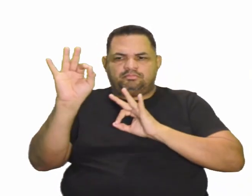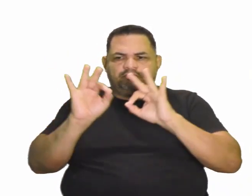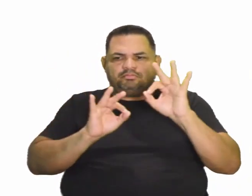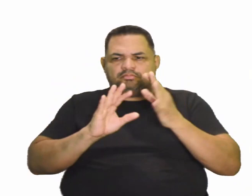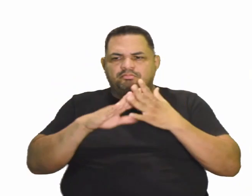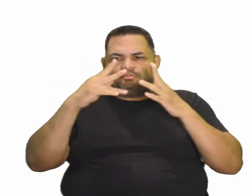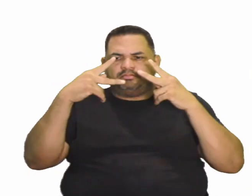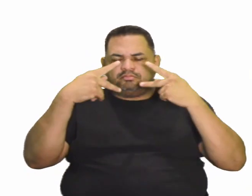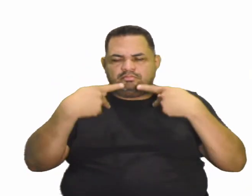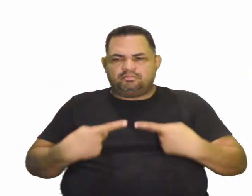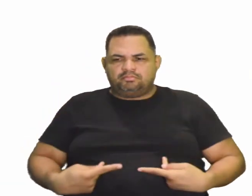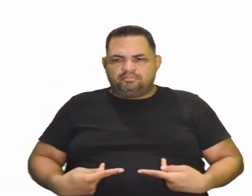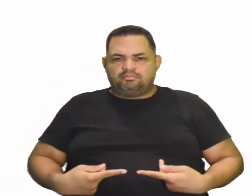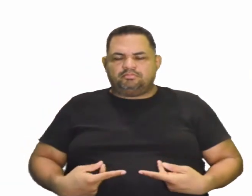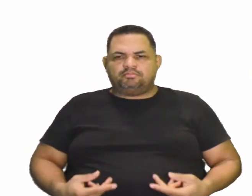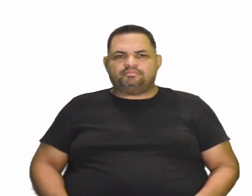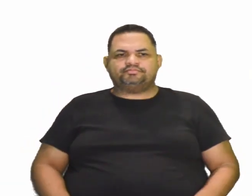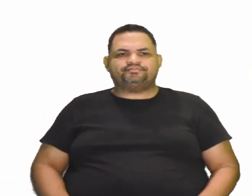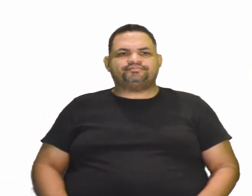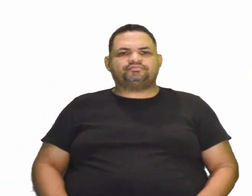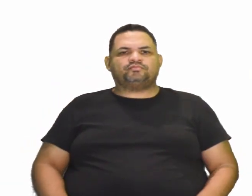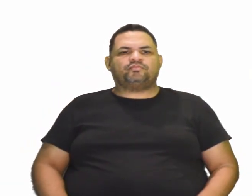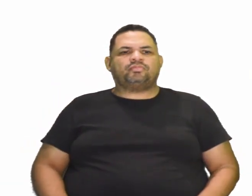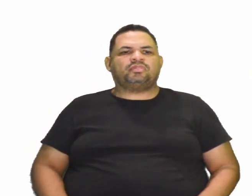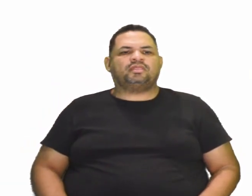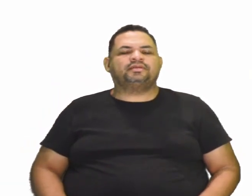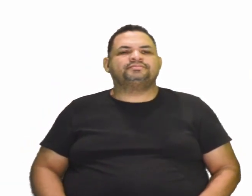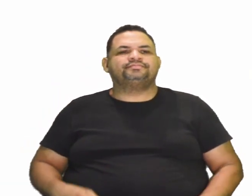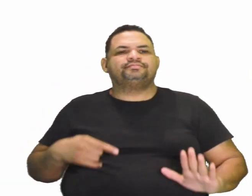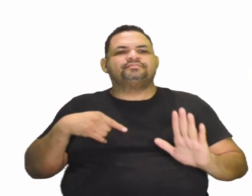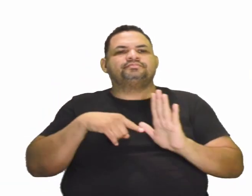humanos, né? Próximo da realidade. Então, vamos à pergunta.